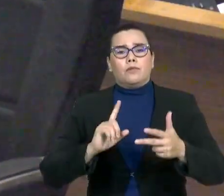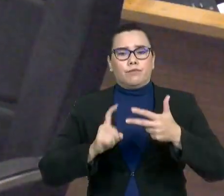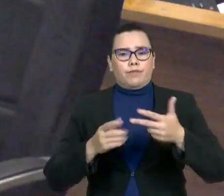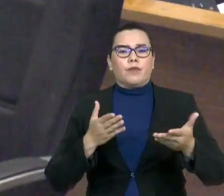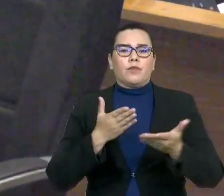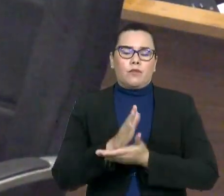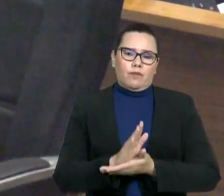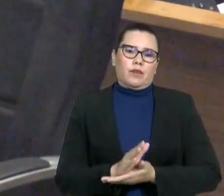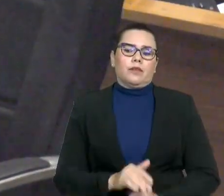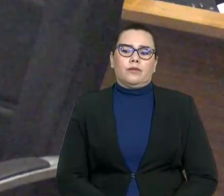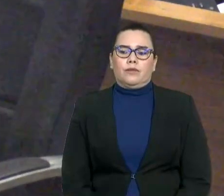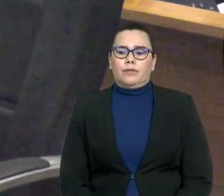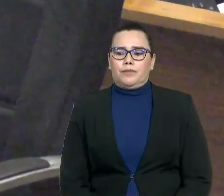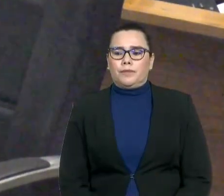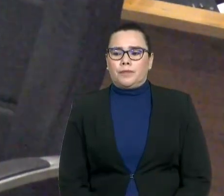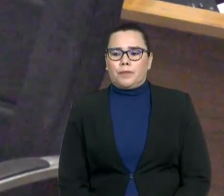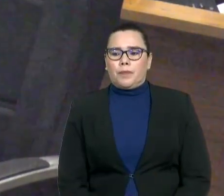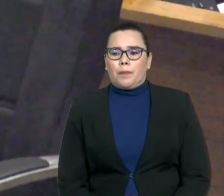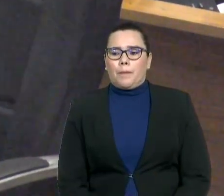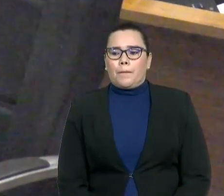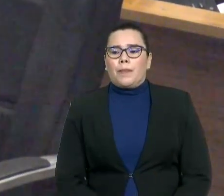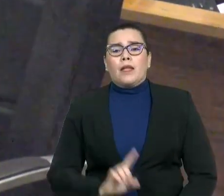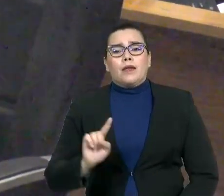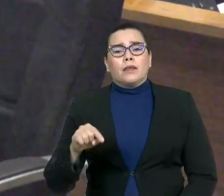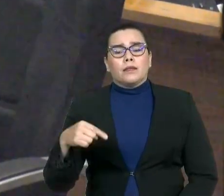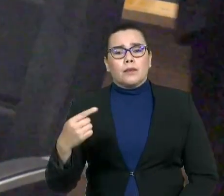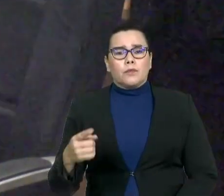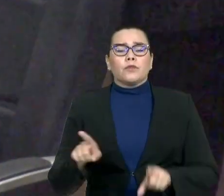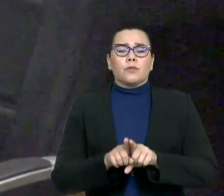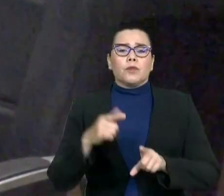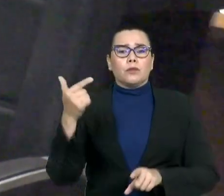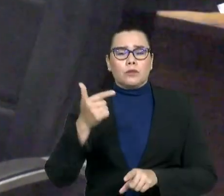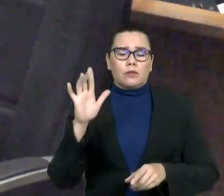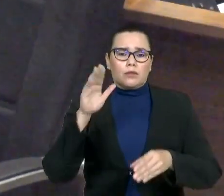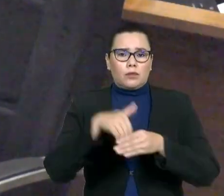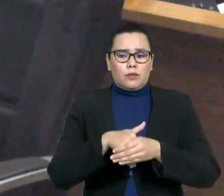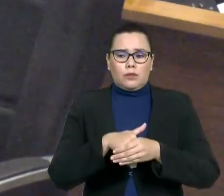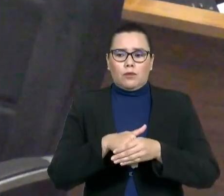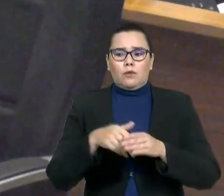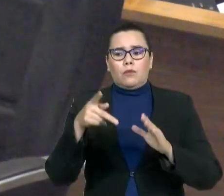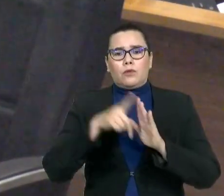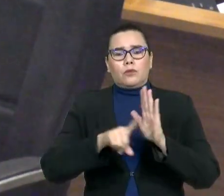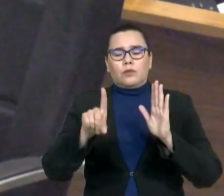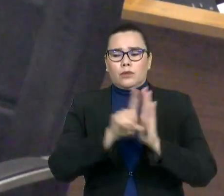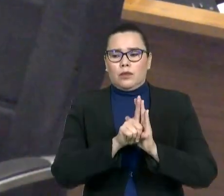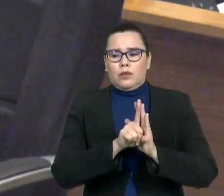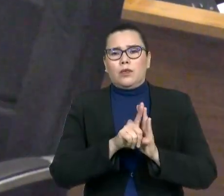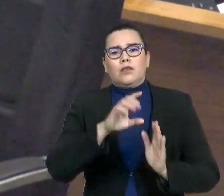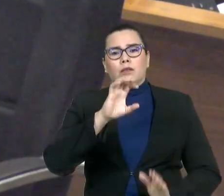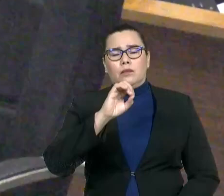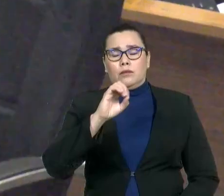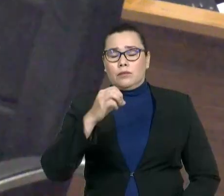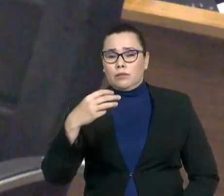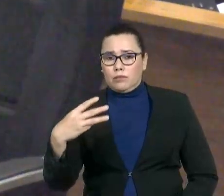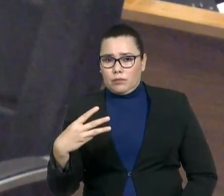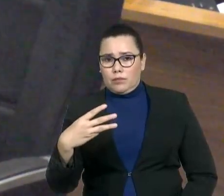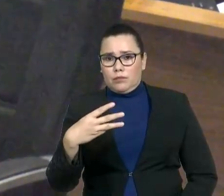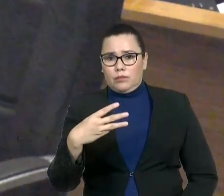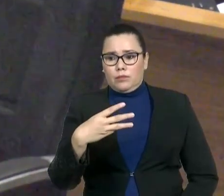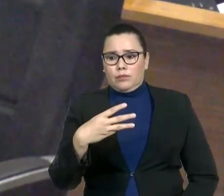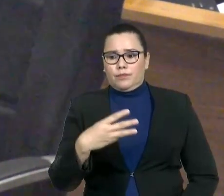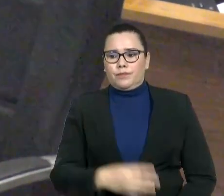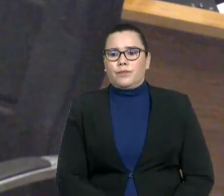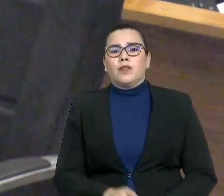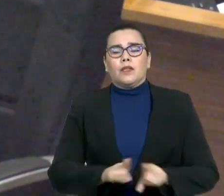em câmara à sessão governamental. Ainda, segundo turno, tramitação ordinária, o plenário aprovou o projeto de lei 003